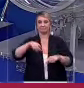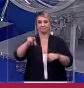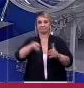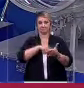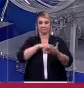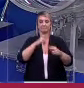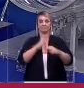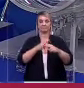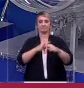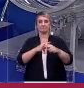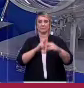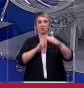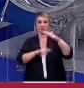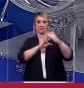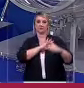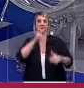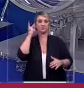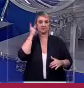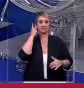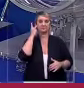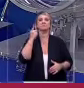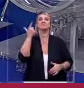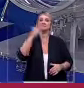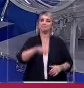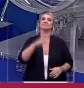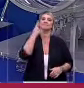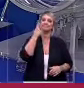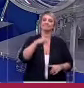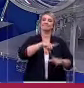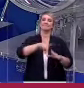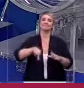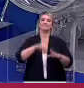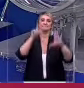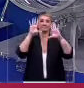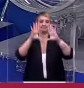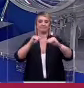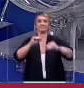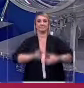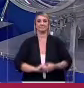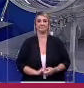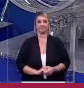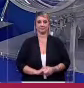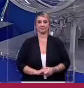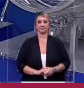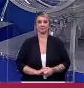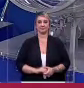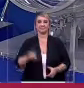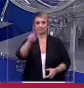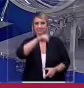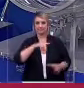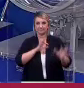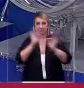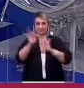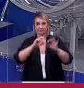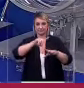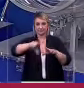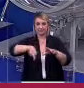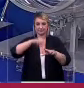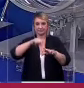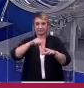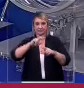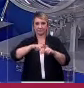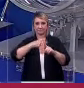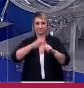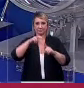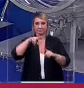Caixa no Terminal Tietê, em São Paulo, para mais um sorteio da noite. Estão preparados para o sorteio da